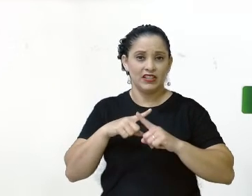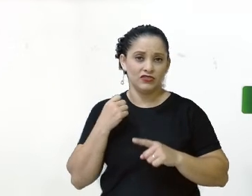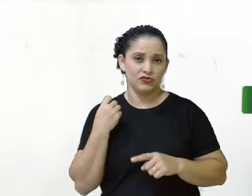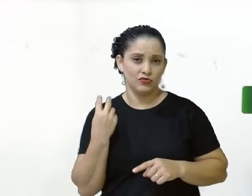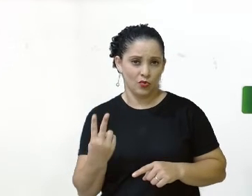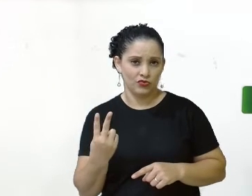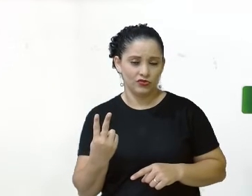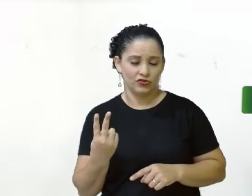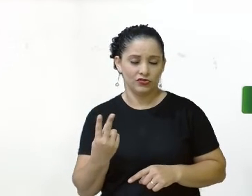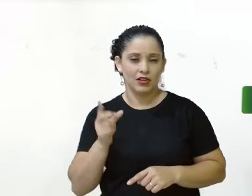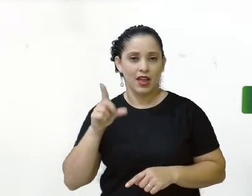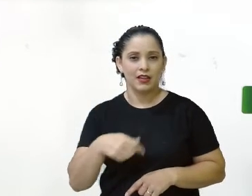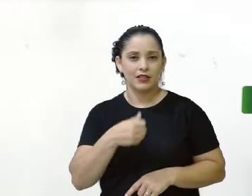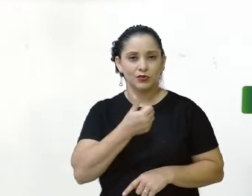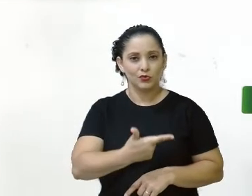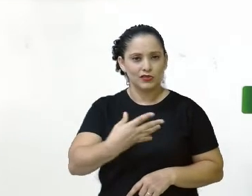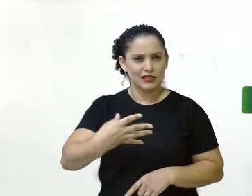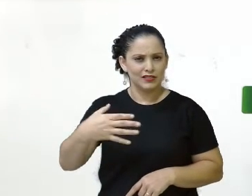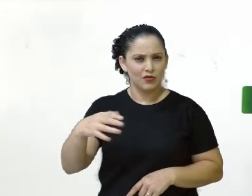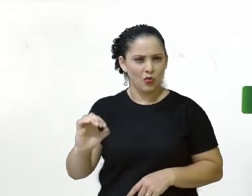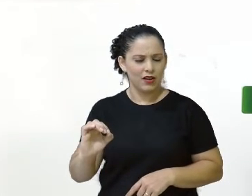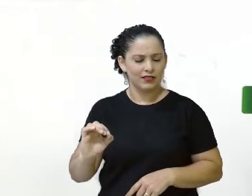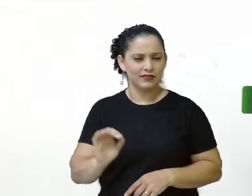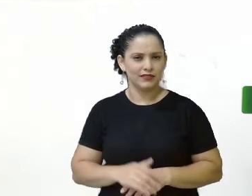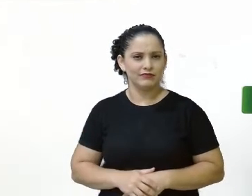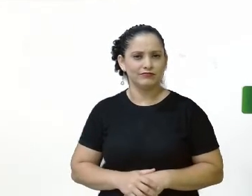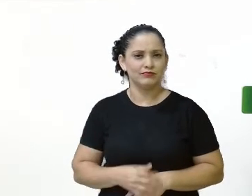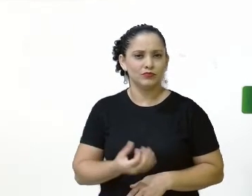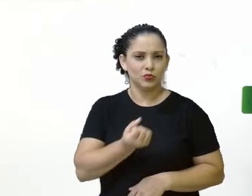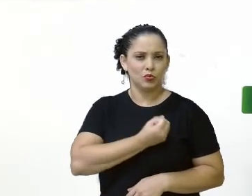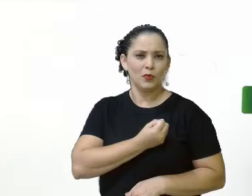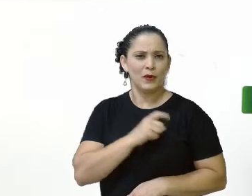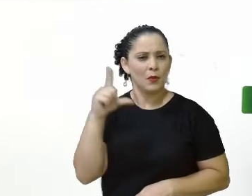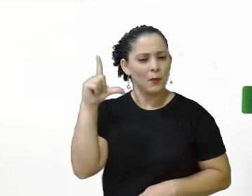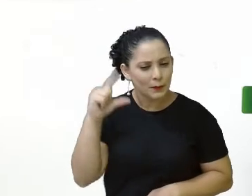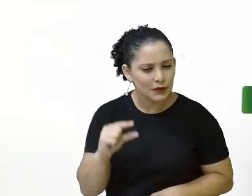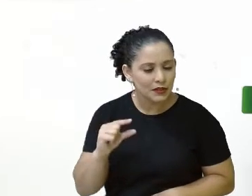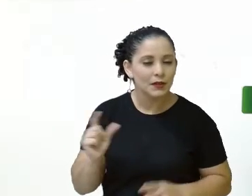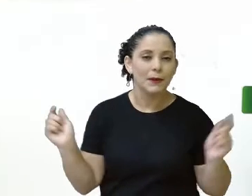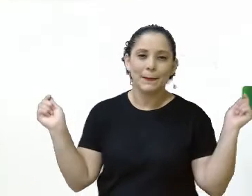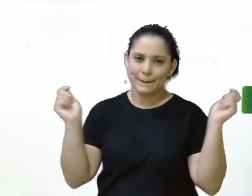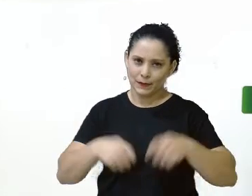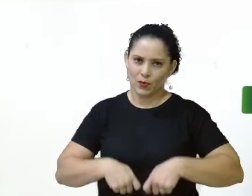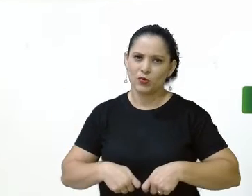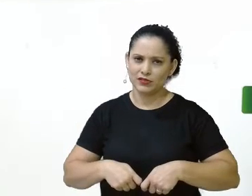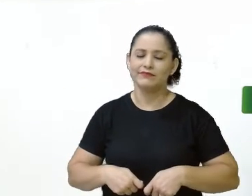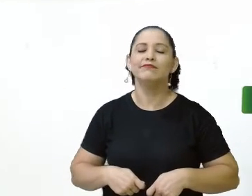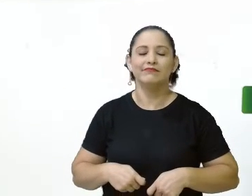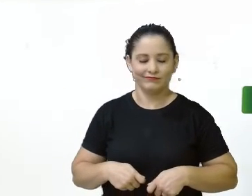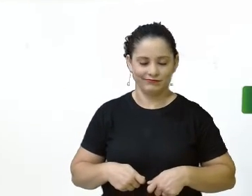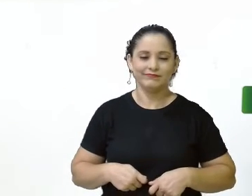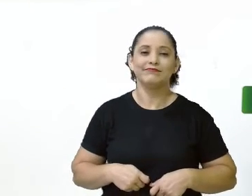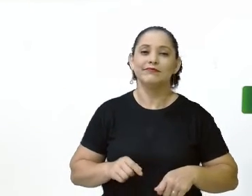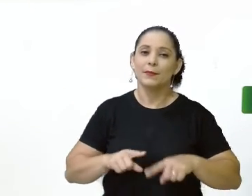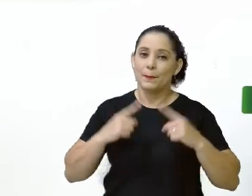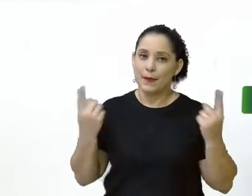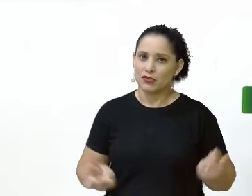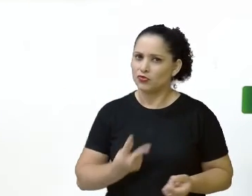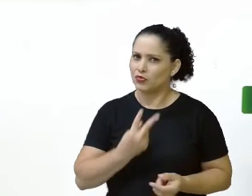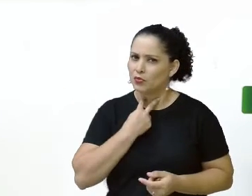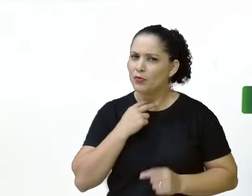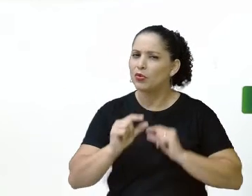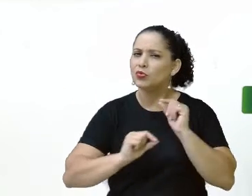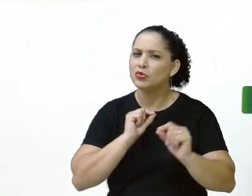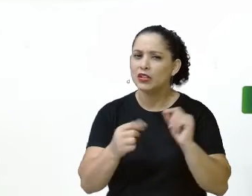240, quinto ano. Professora, a senhora encontrou um número menor de novo. Isso pode? Pode. O que eu não posso é ter um